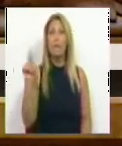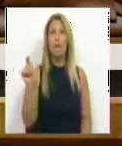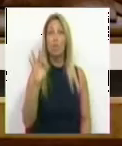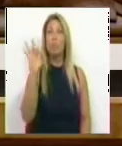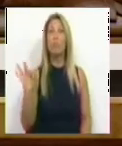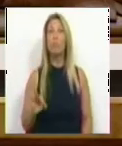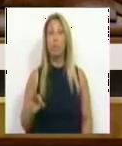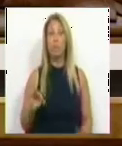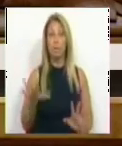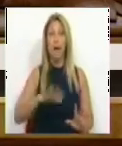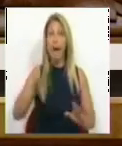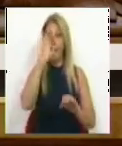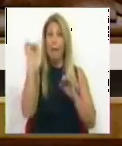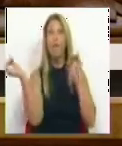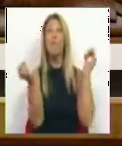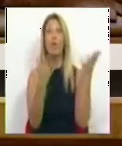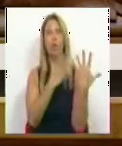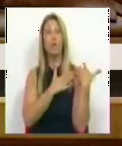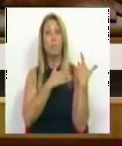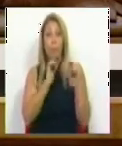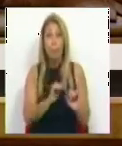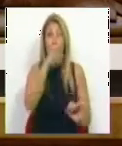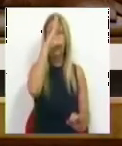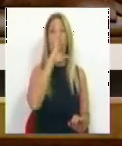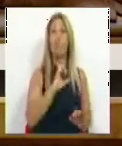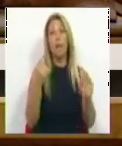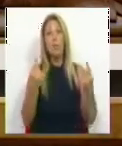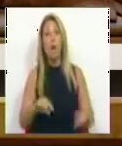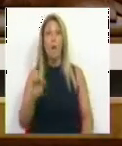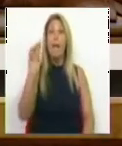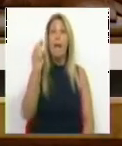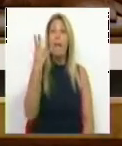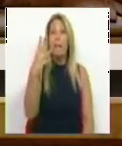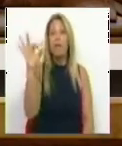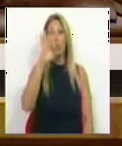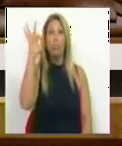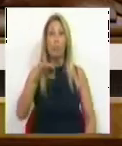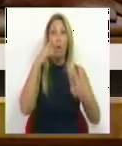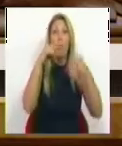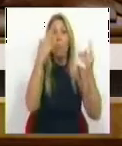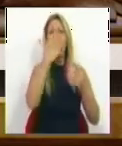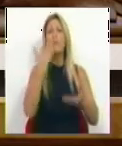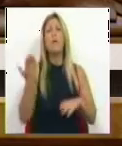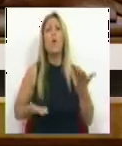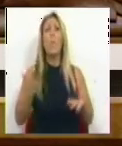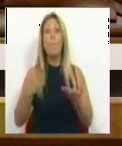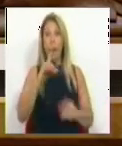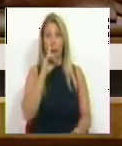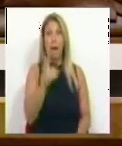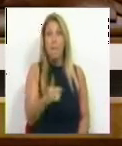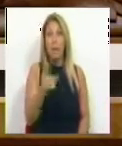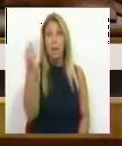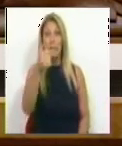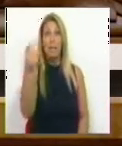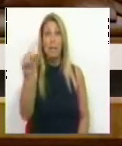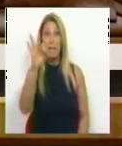debaixo da alçada do Estado. Só 3% é pública. Se compararmos com a Alemanha, em que a área é de 55% pública, ou